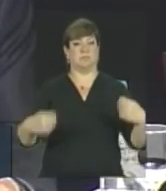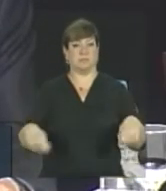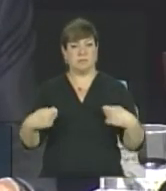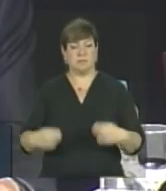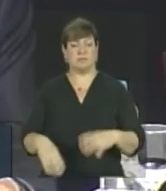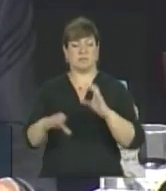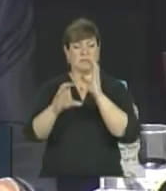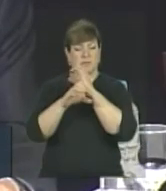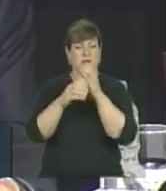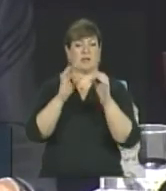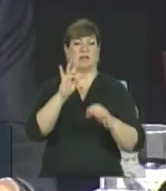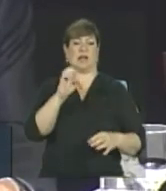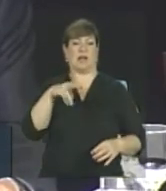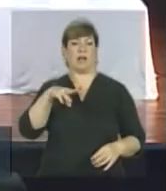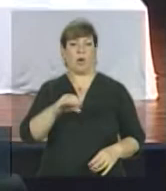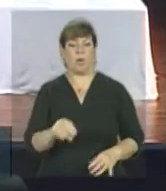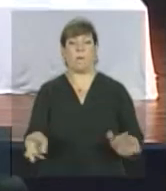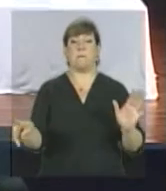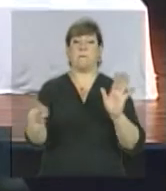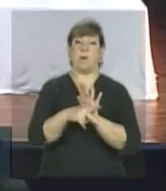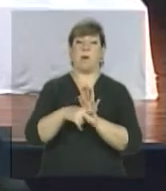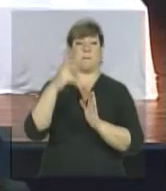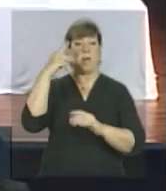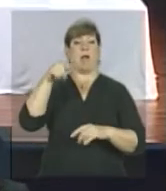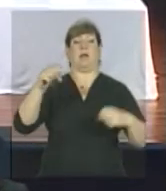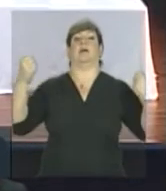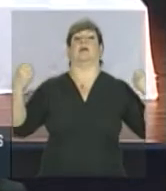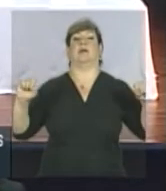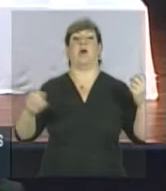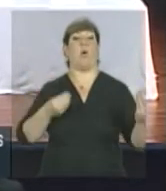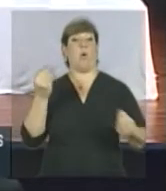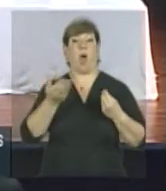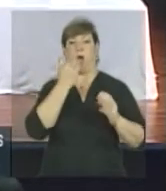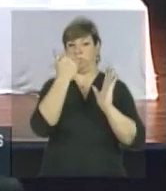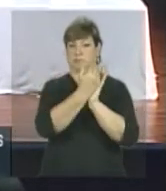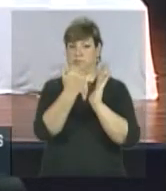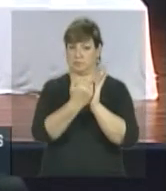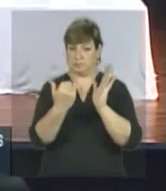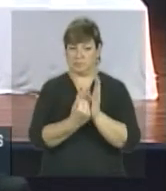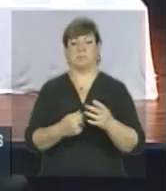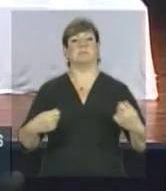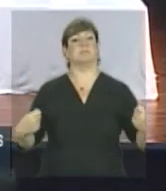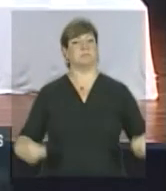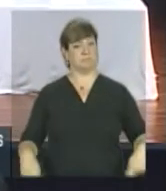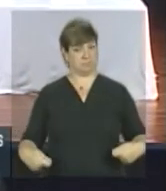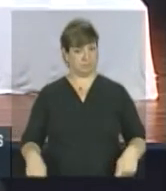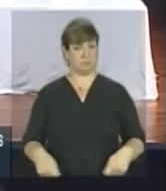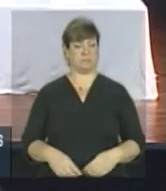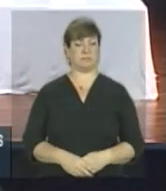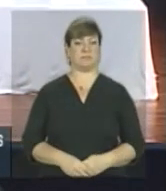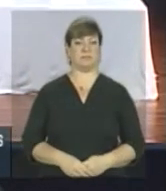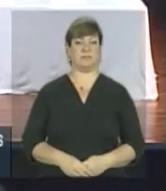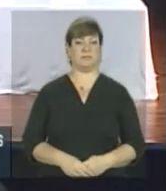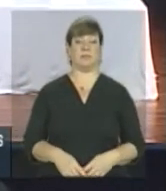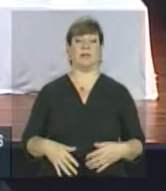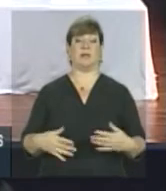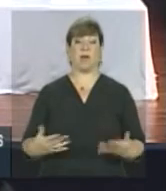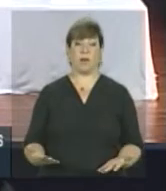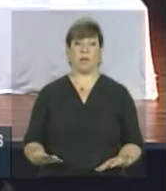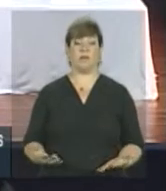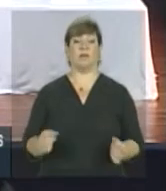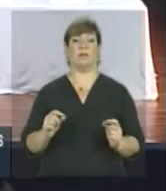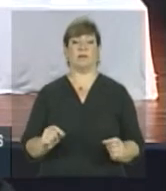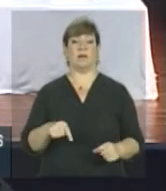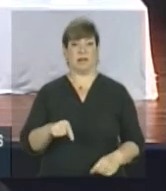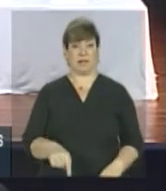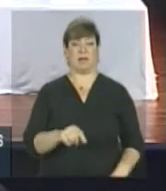científico, técnico e próprio para esse nível de atividade. Então, a criação